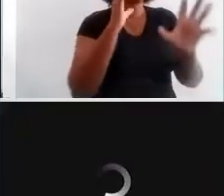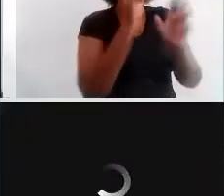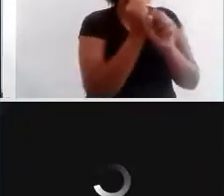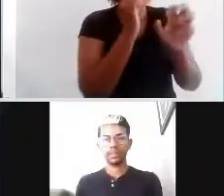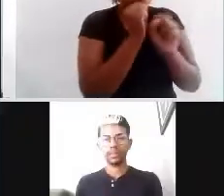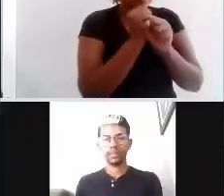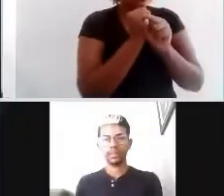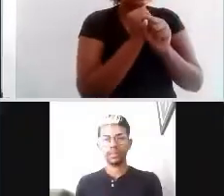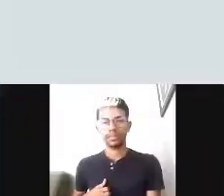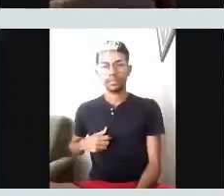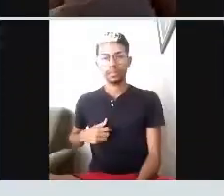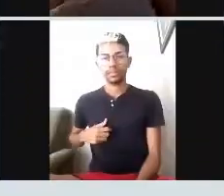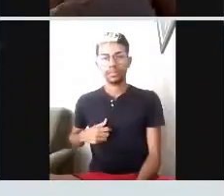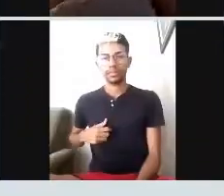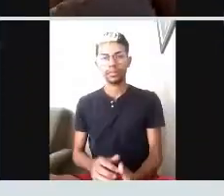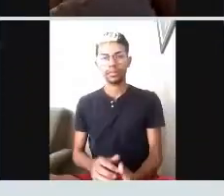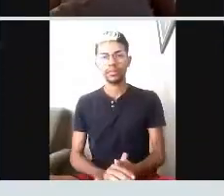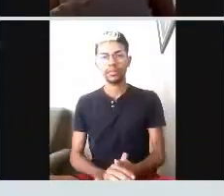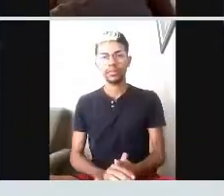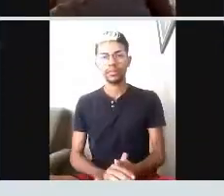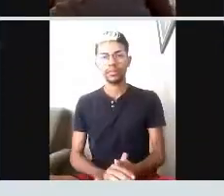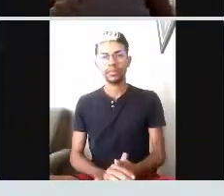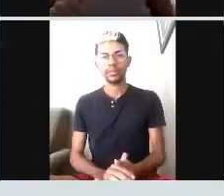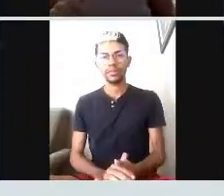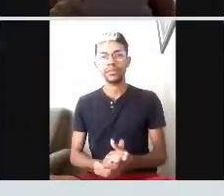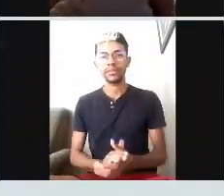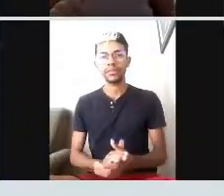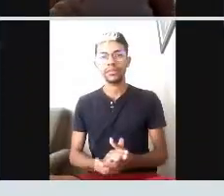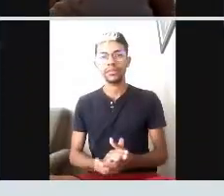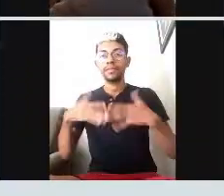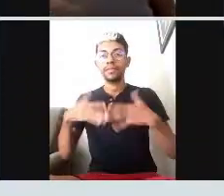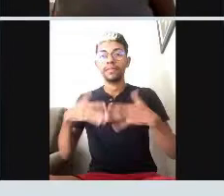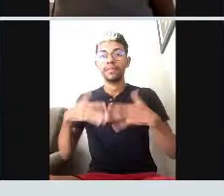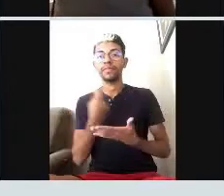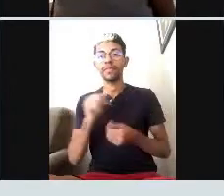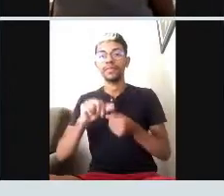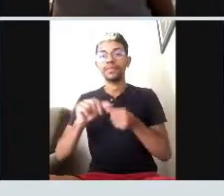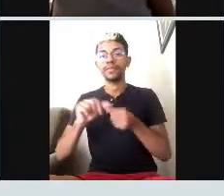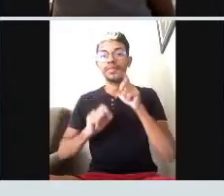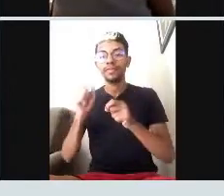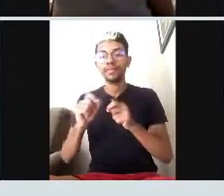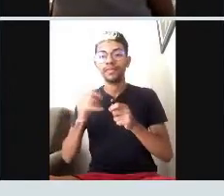Então, aí a gente tem a competência 1, que é demonstrar o domínio.